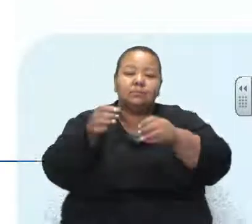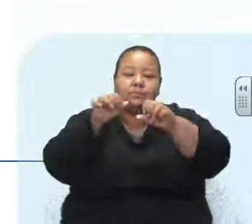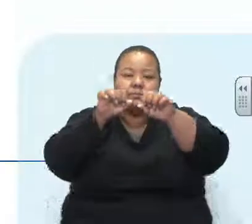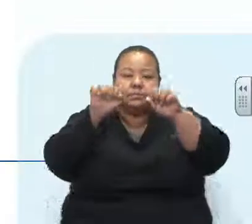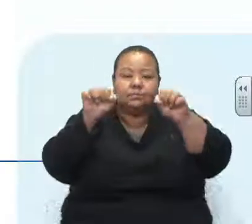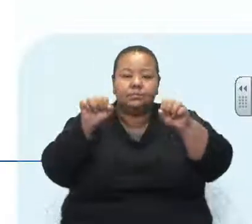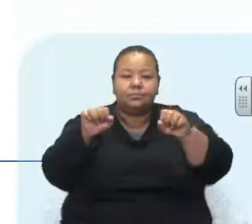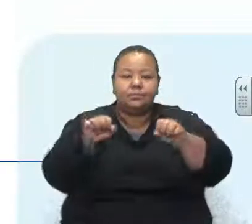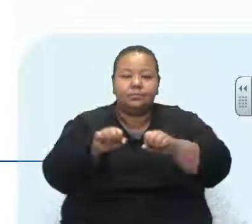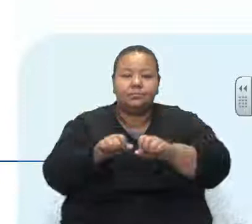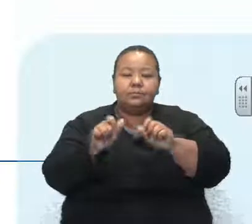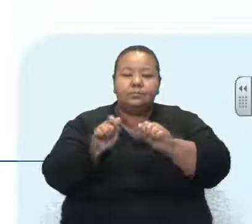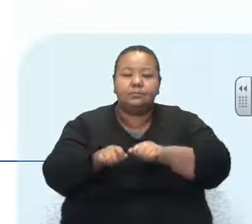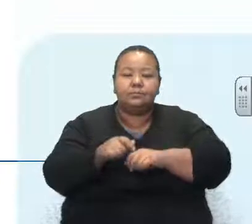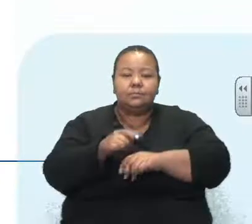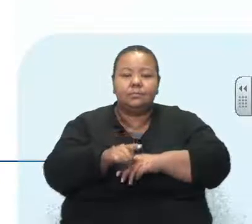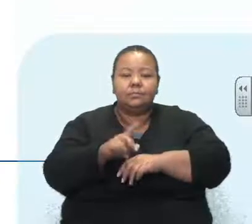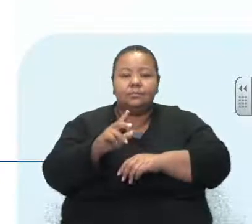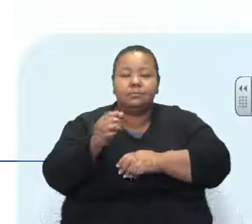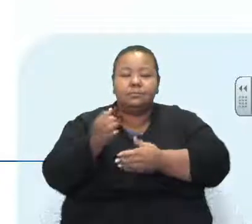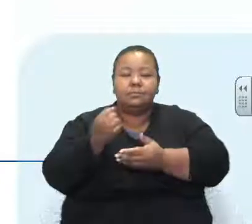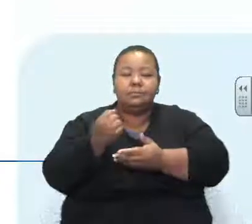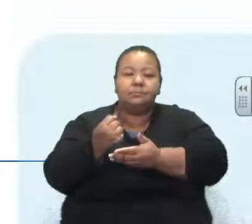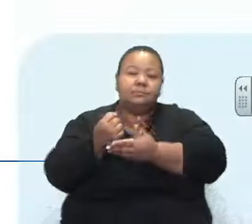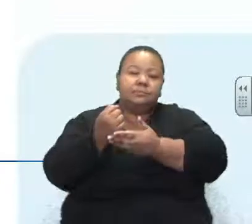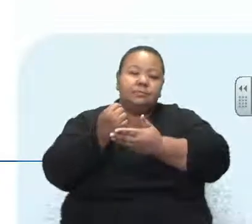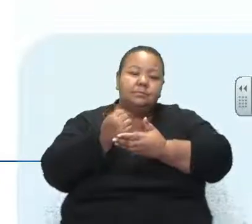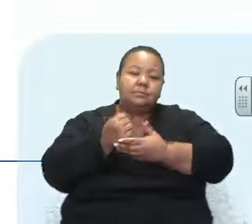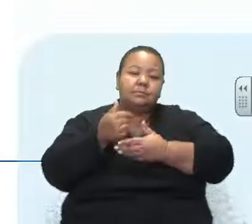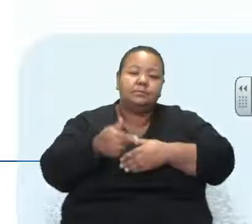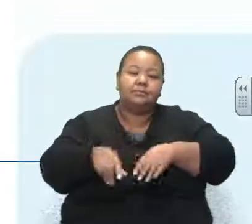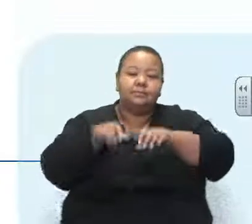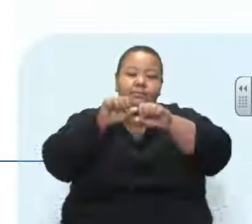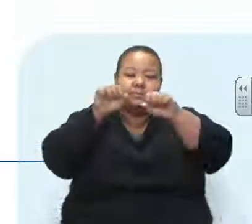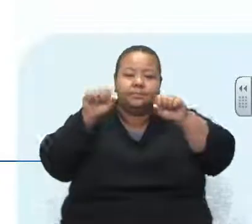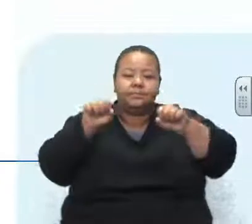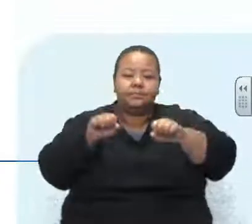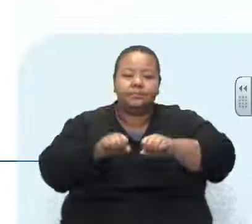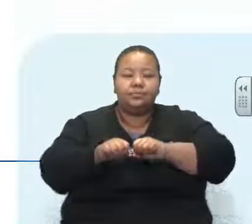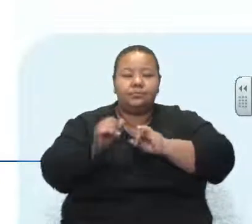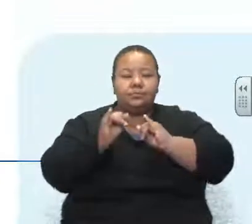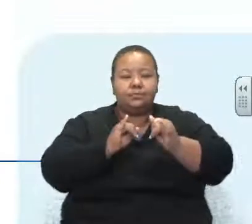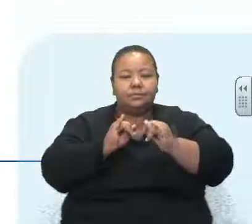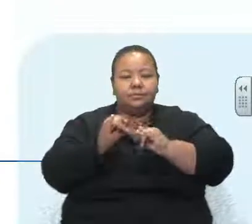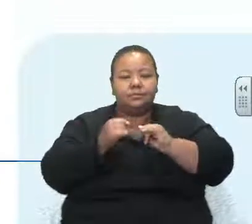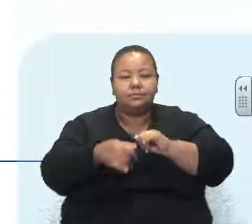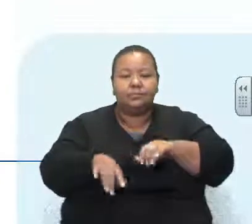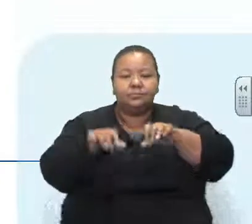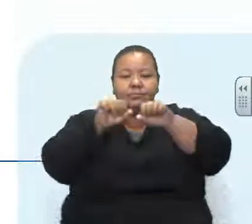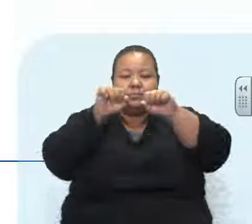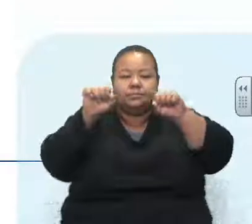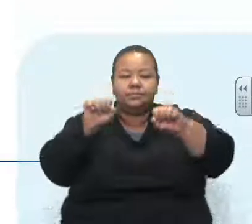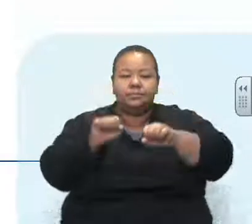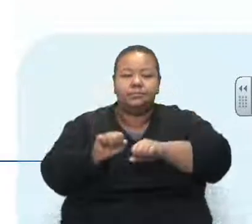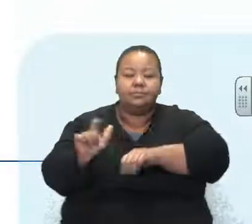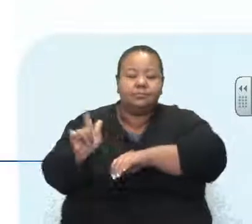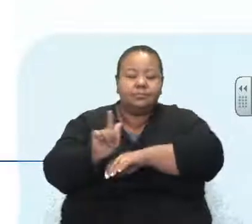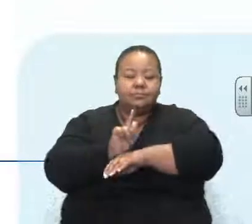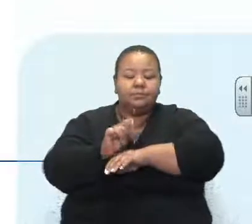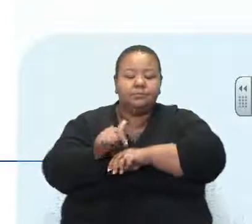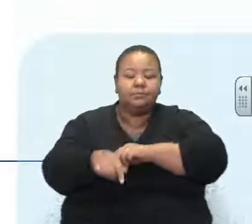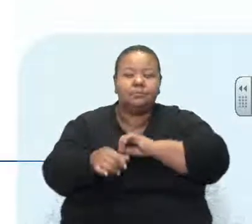sistemas podem auxiliar o sistema de informação, o sistema de gerenciamento de